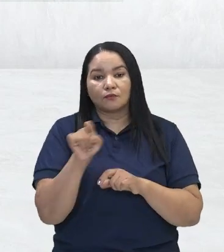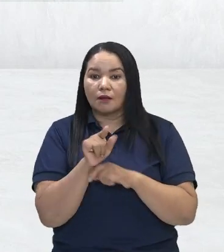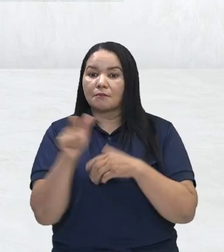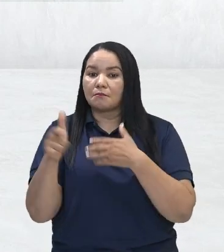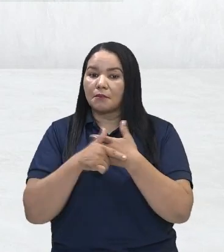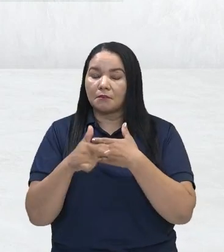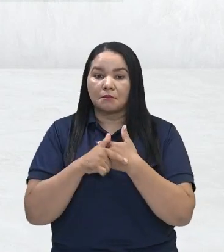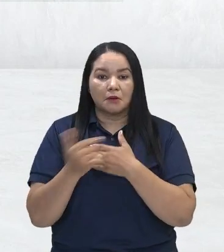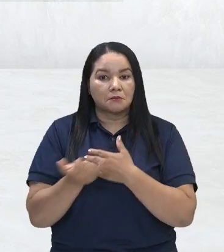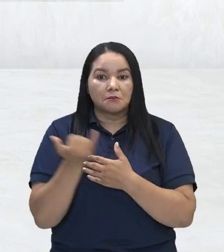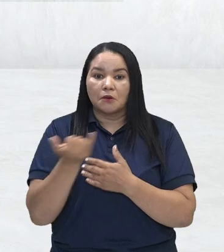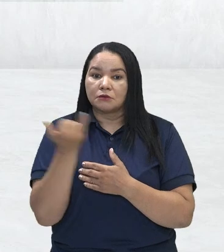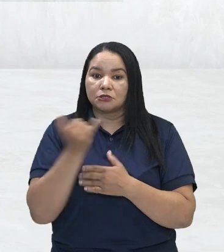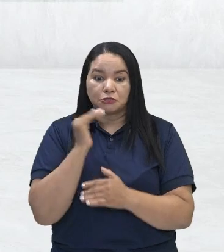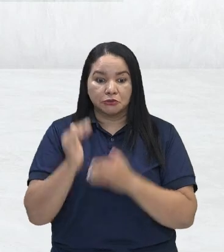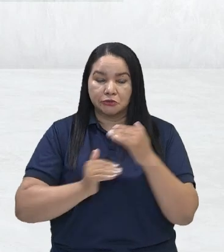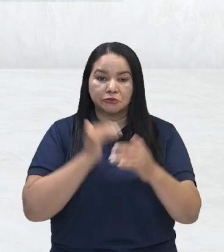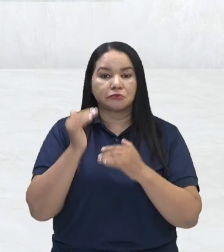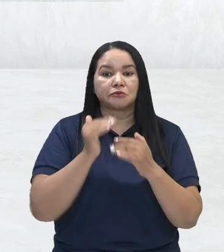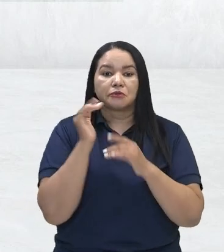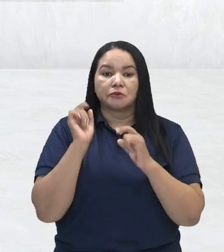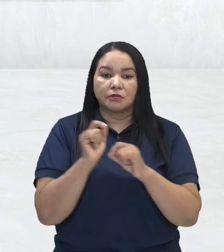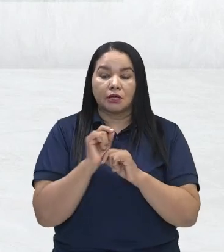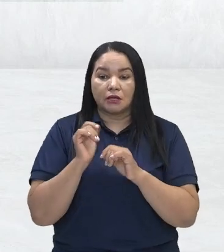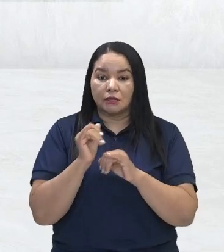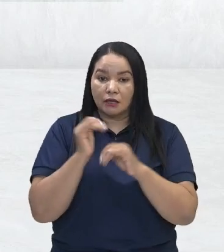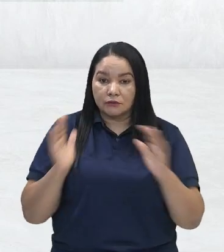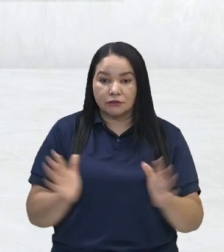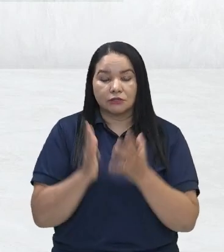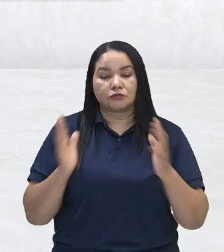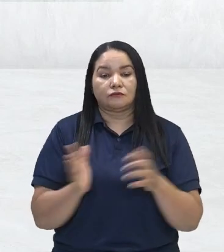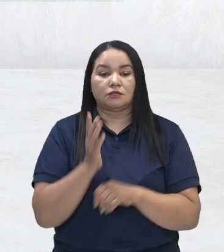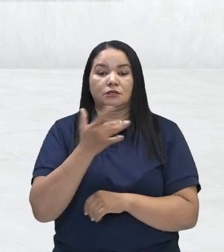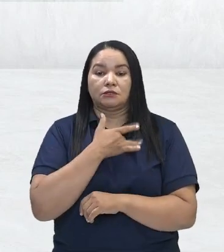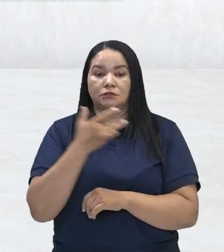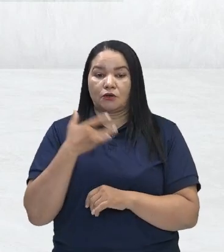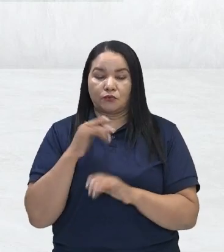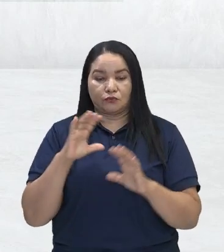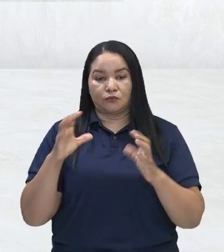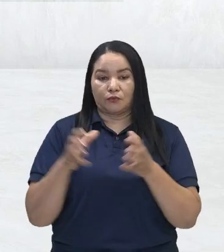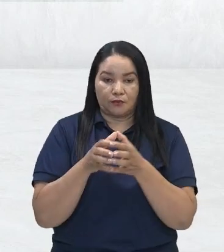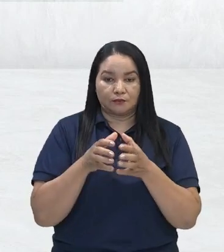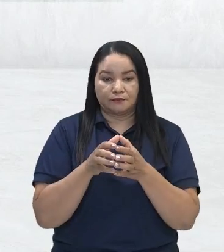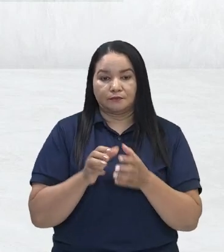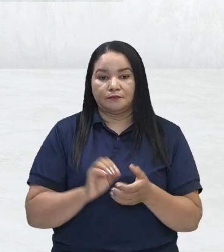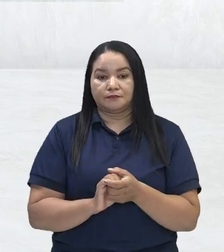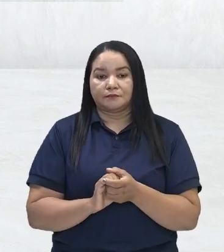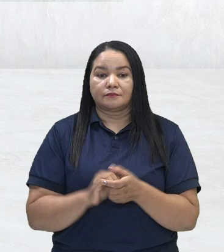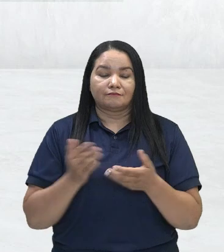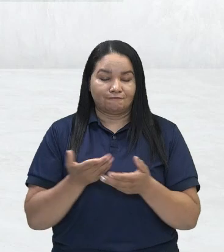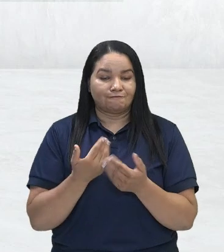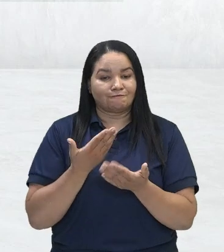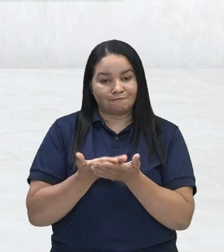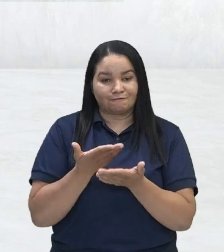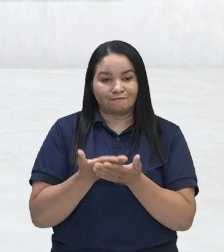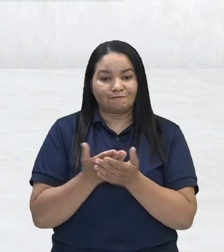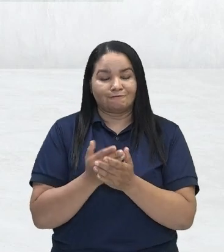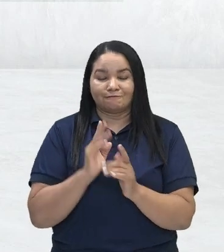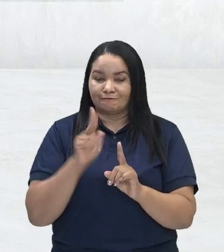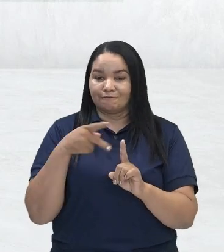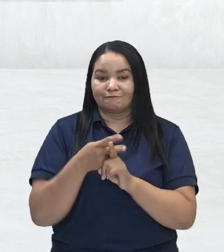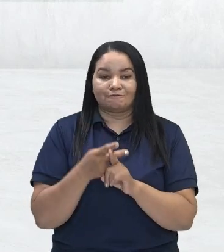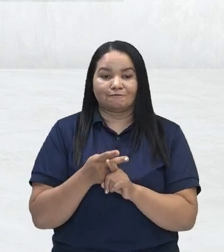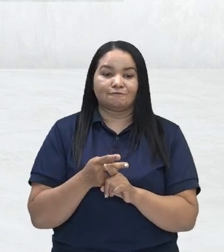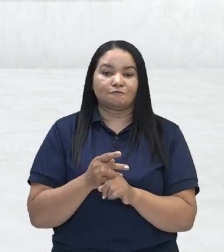a desempenhar na promoção da saúde coletiva. Essa foi a nossa aula. Eu